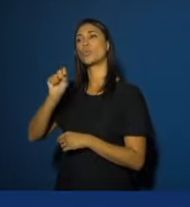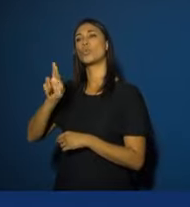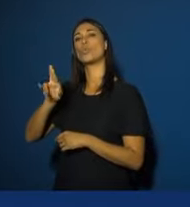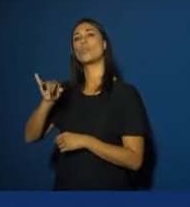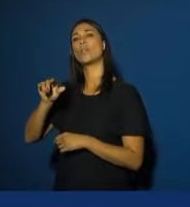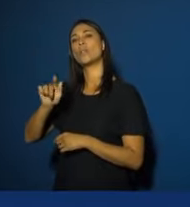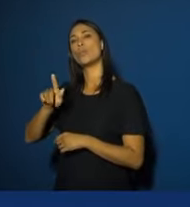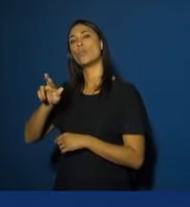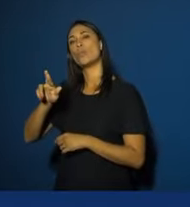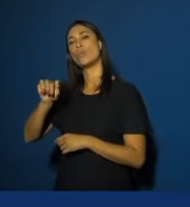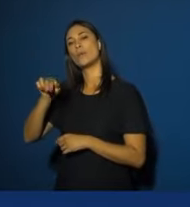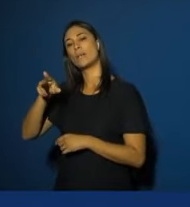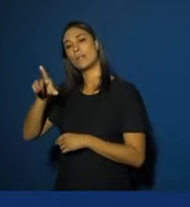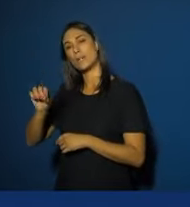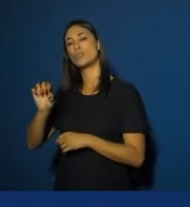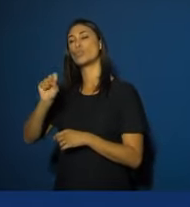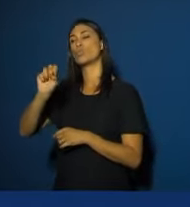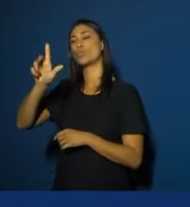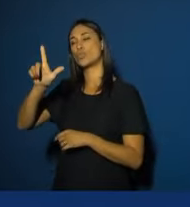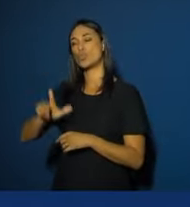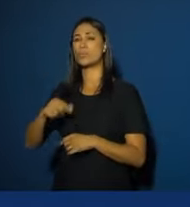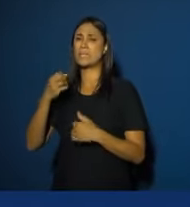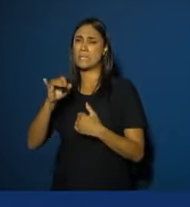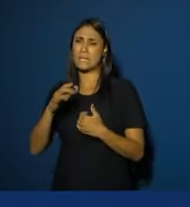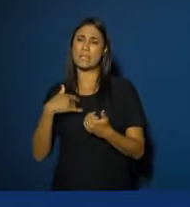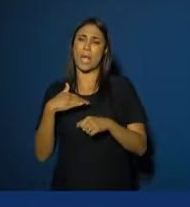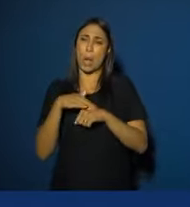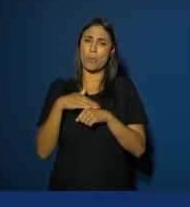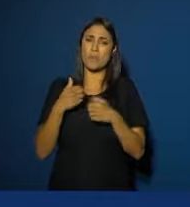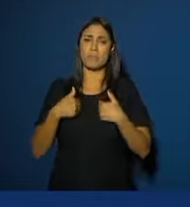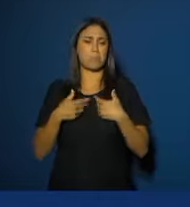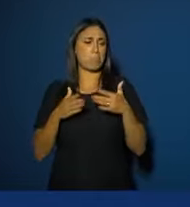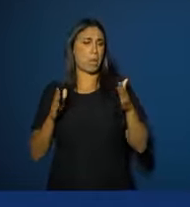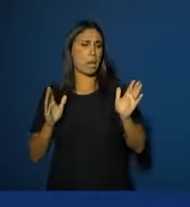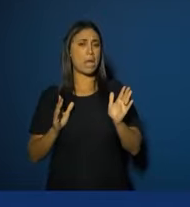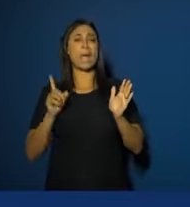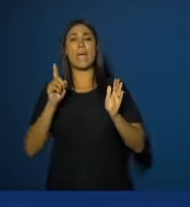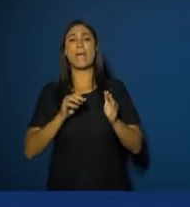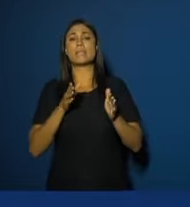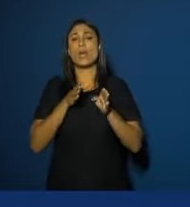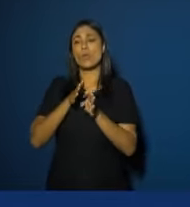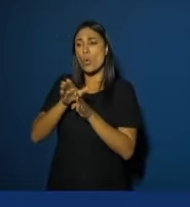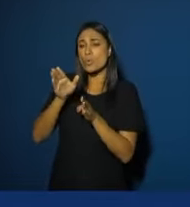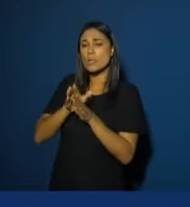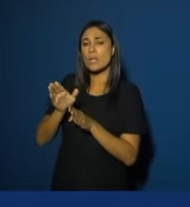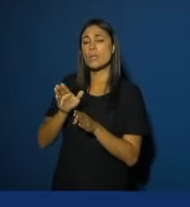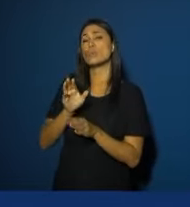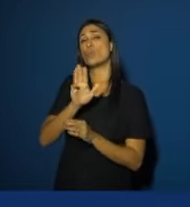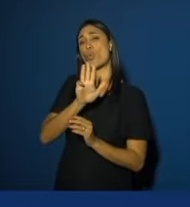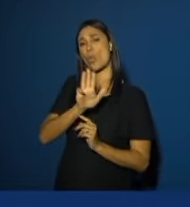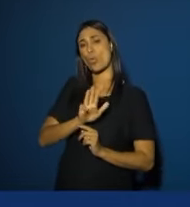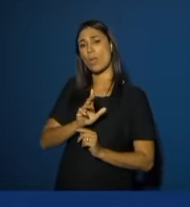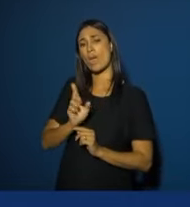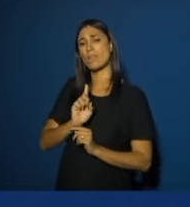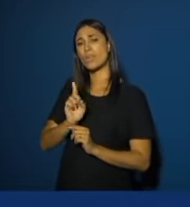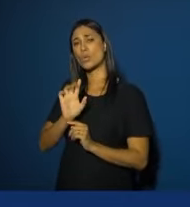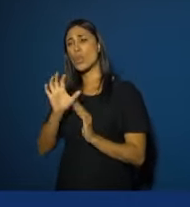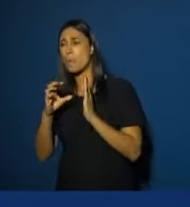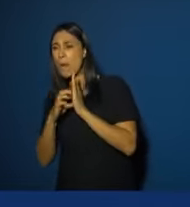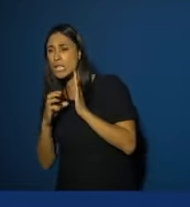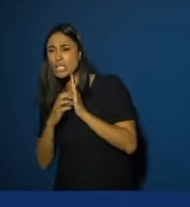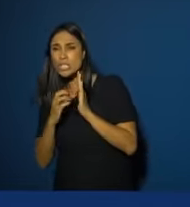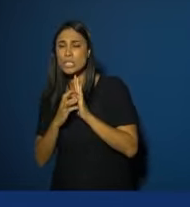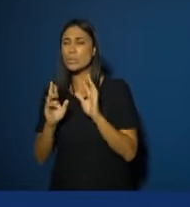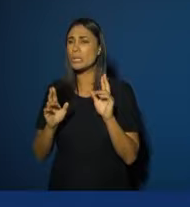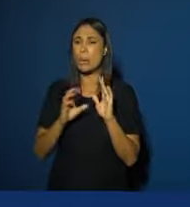quiser dialogar terá os braços abertos do governo federal. Essa é a orientação do presidente Lula. Não olhar a cor partidária,